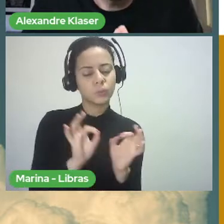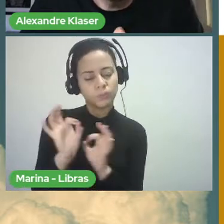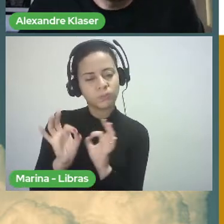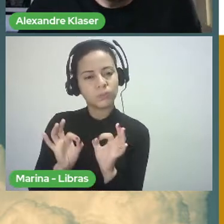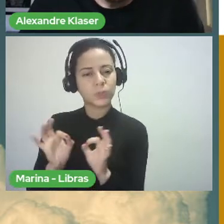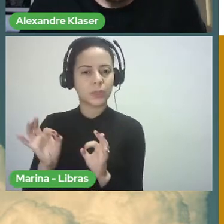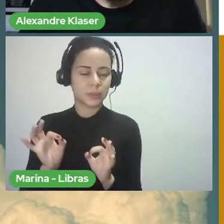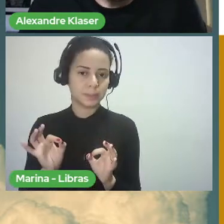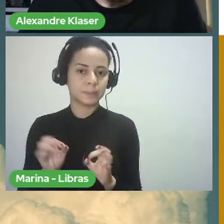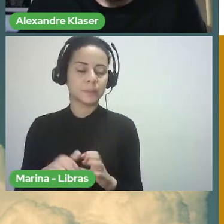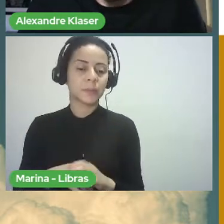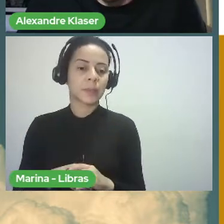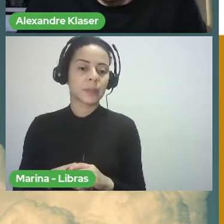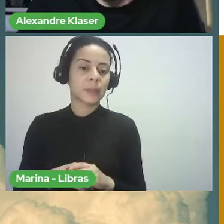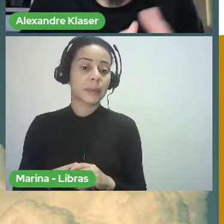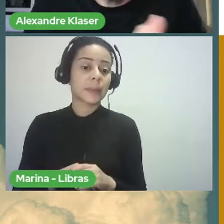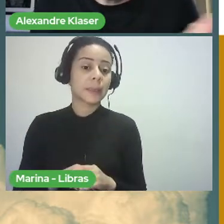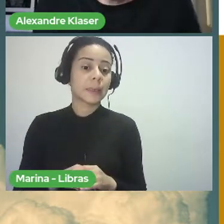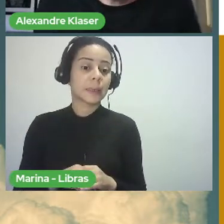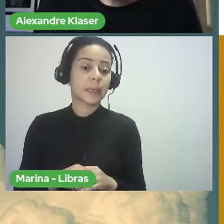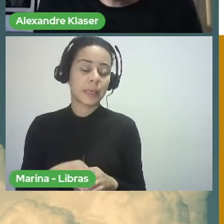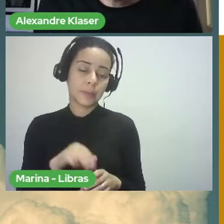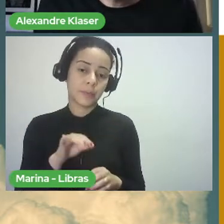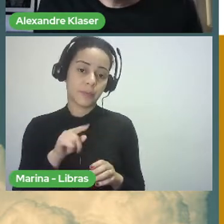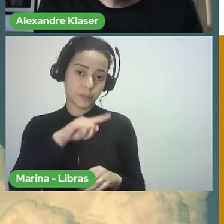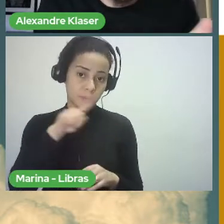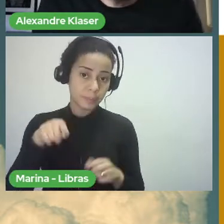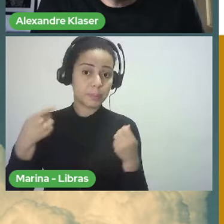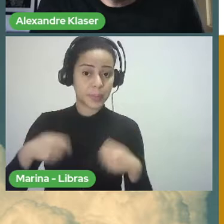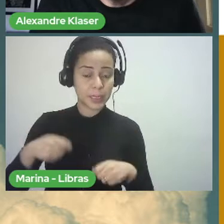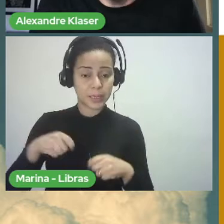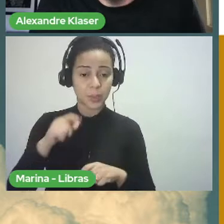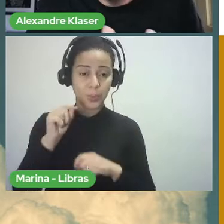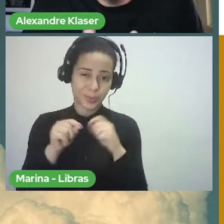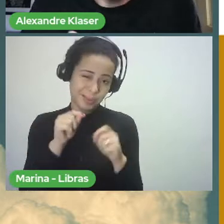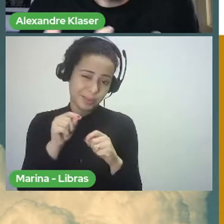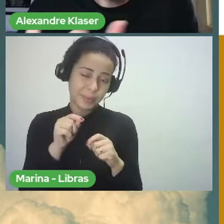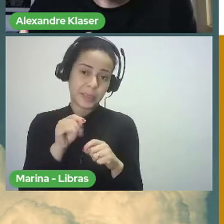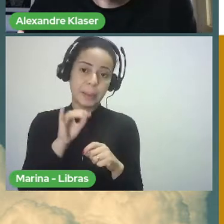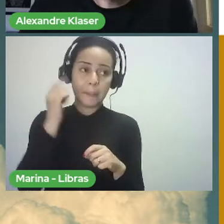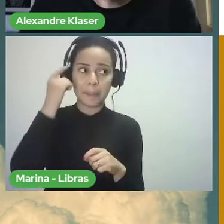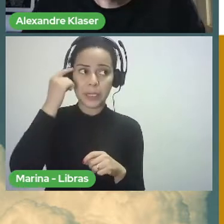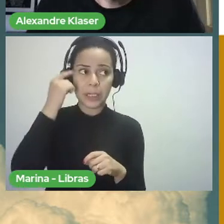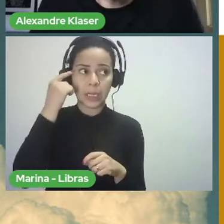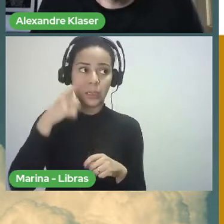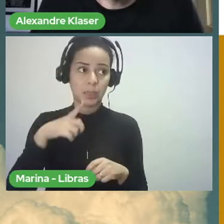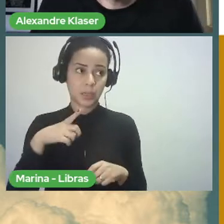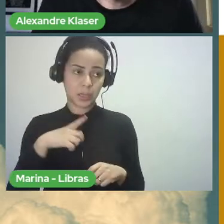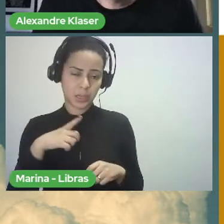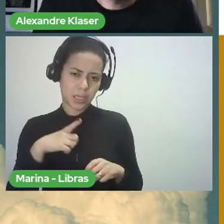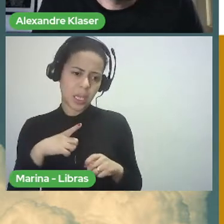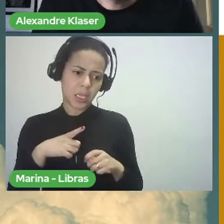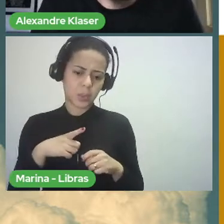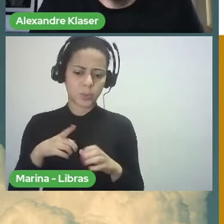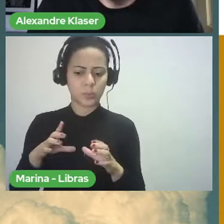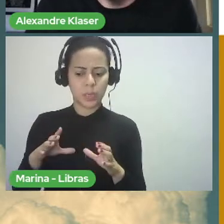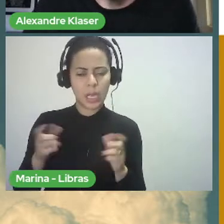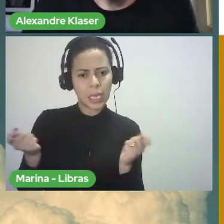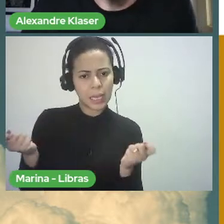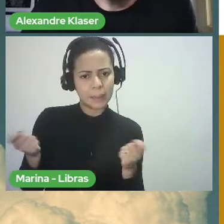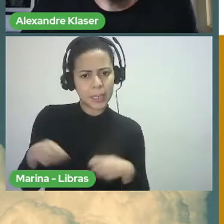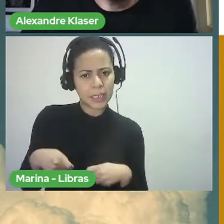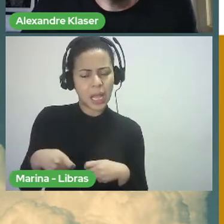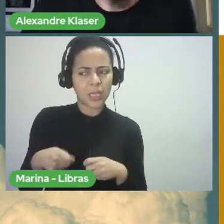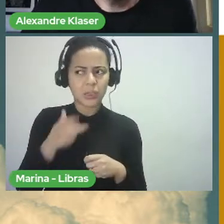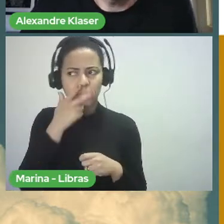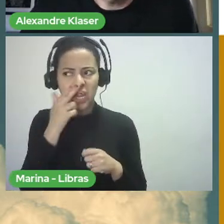aqui. A primeira coisa é, você tem uma capacidade de desenvolvimento reduzida, que é mais voltada para manutenção, é mais voltada para uma TI que é vista